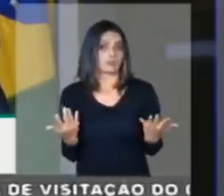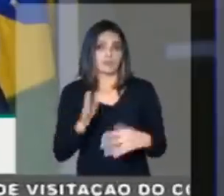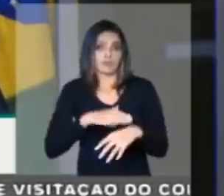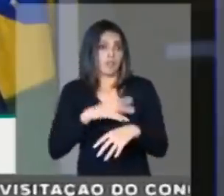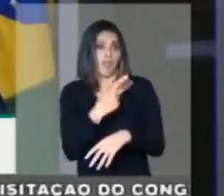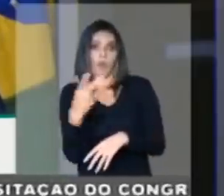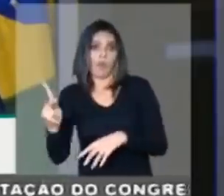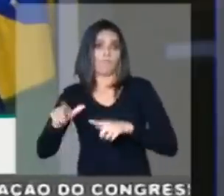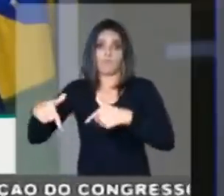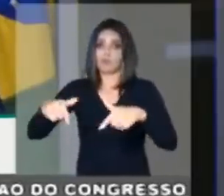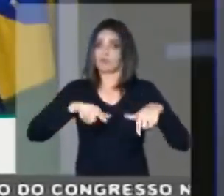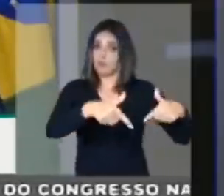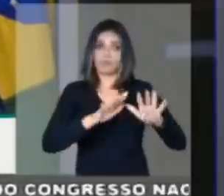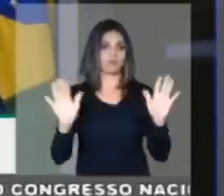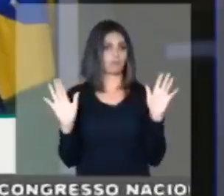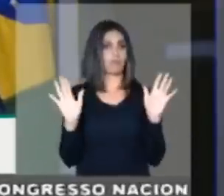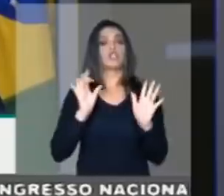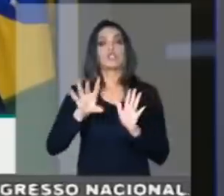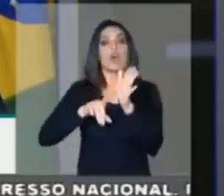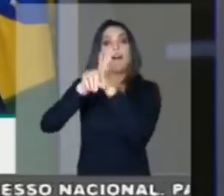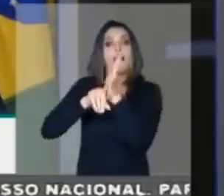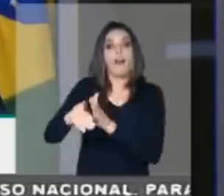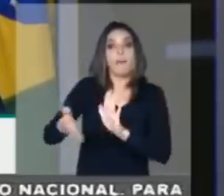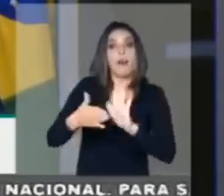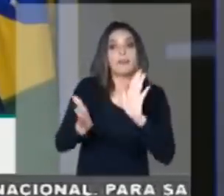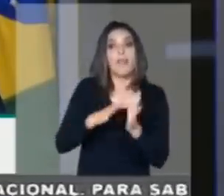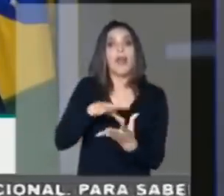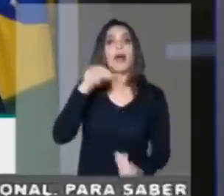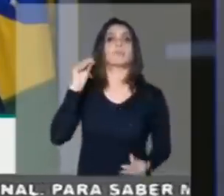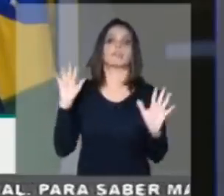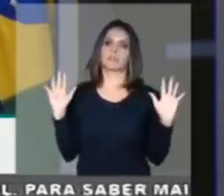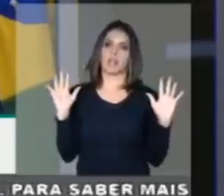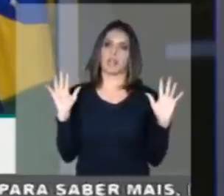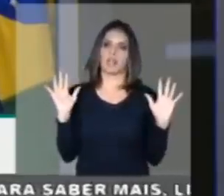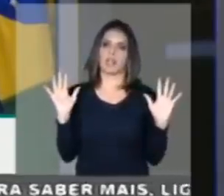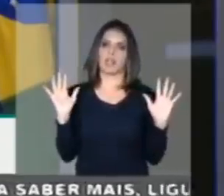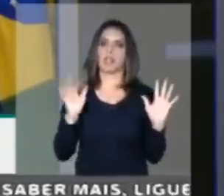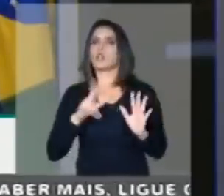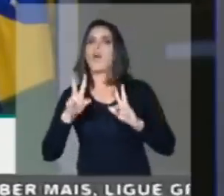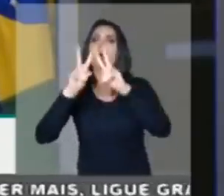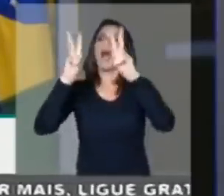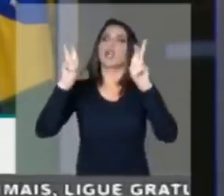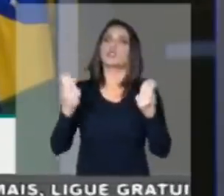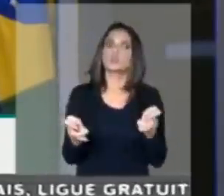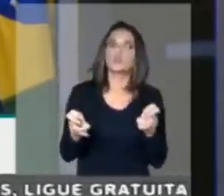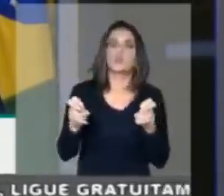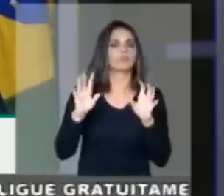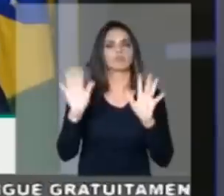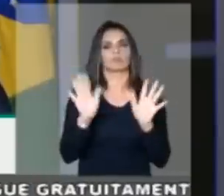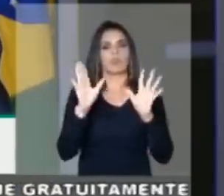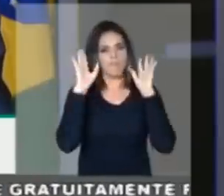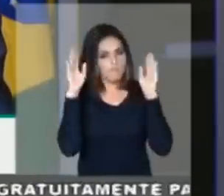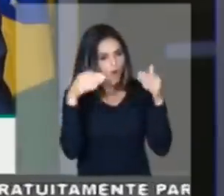feito, não foi idealizado por isso. Foram feitos para analisar matérias abstratas e são nessas matérias que devem se focar.